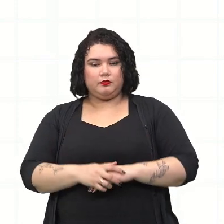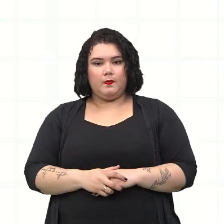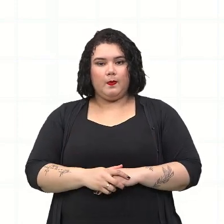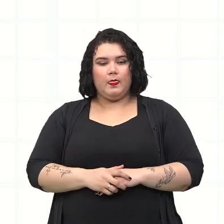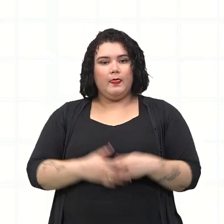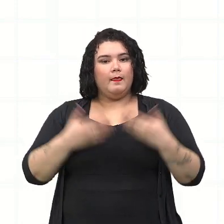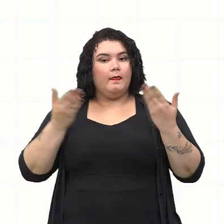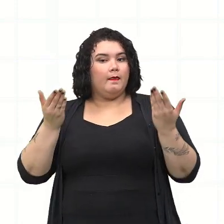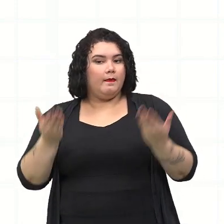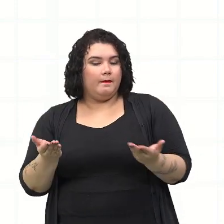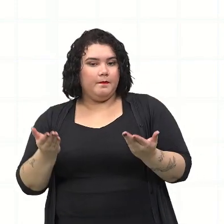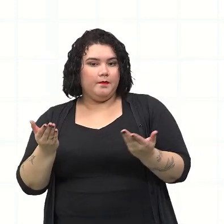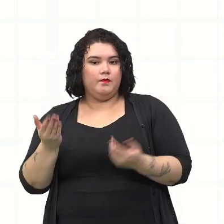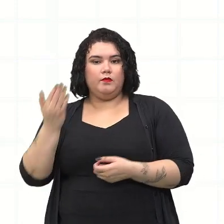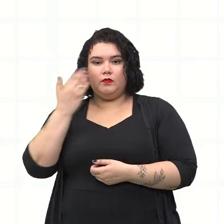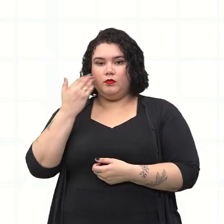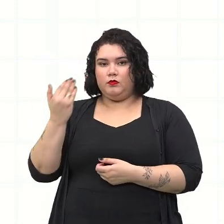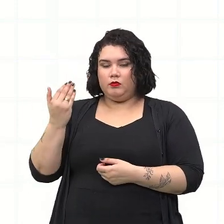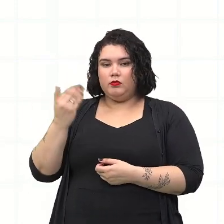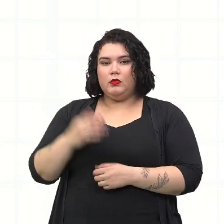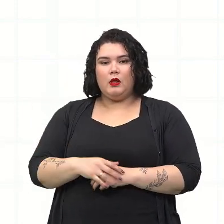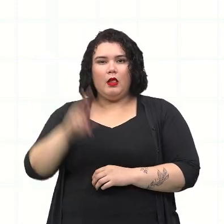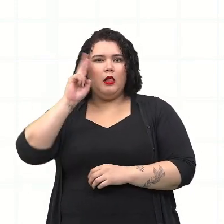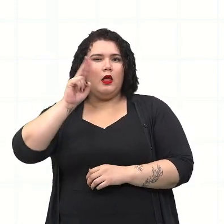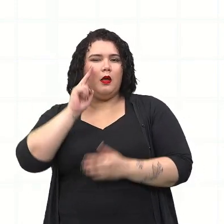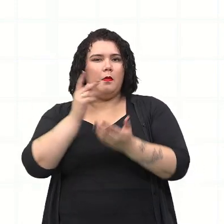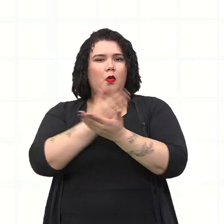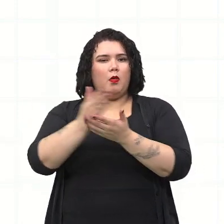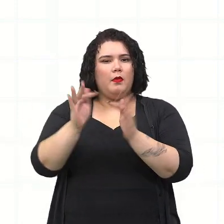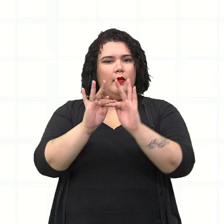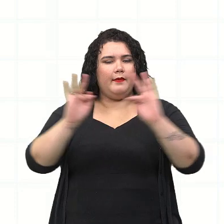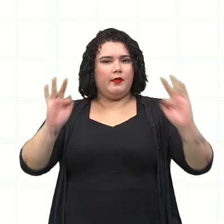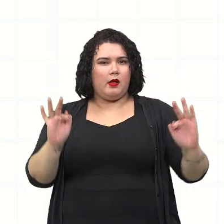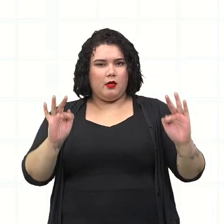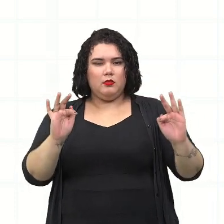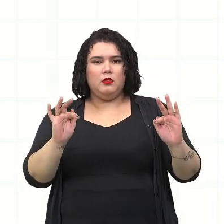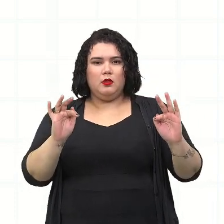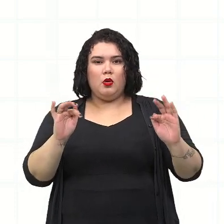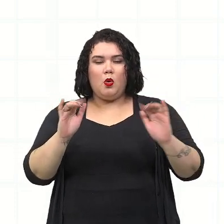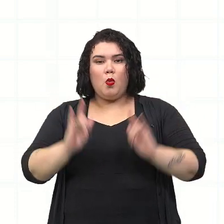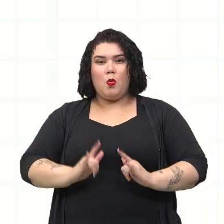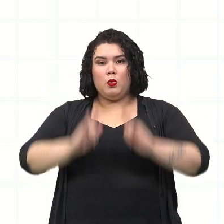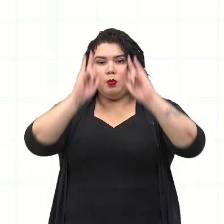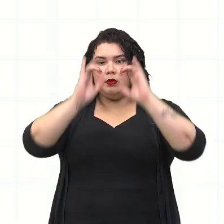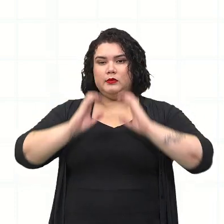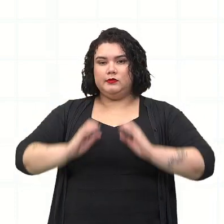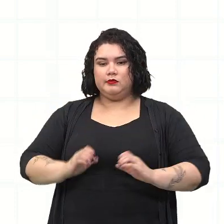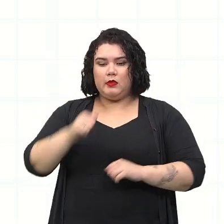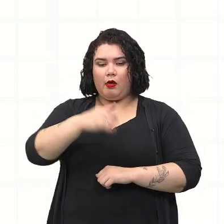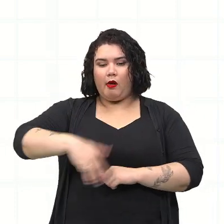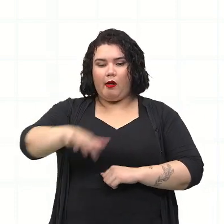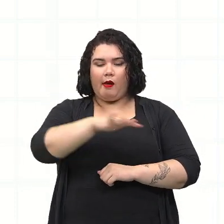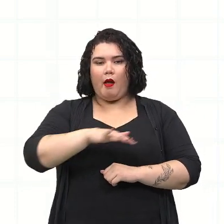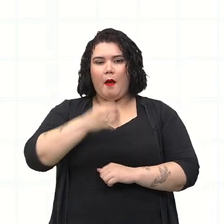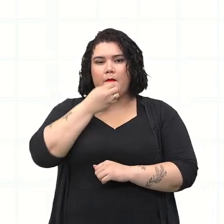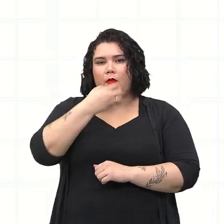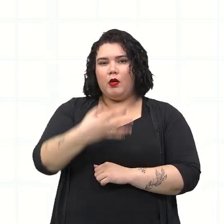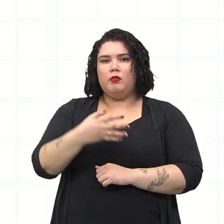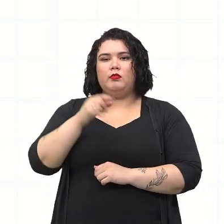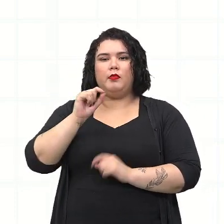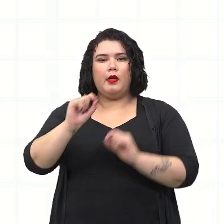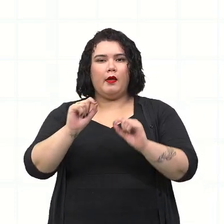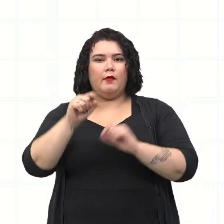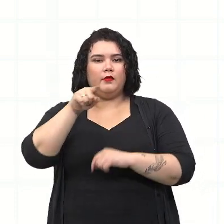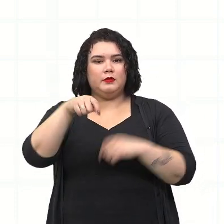E o que há de inadequado naquela sentença lá do início? Condomínio, cidadania, o espaço confortável que você precisa. E aí